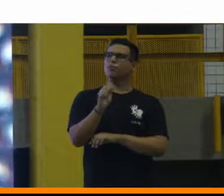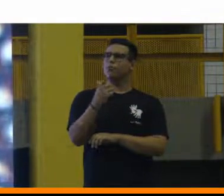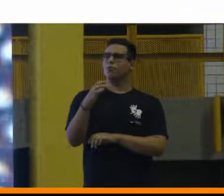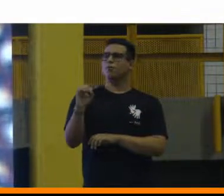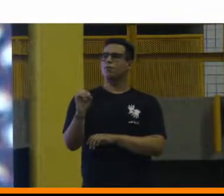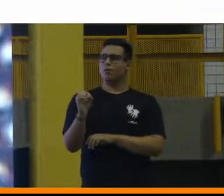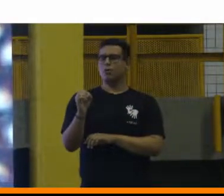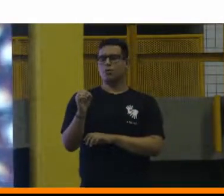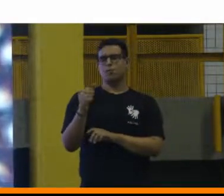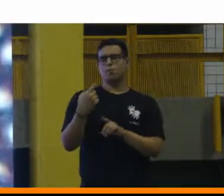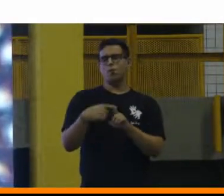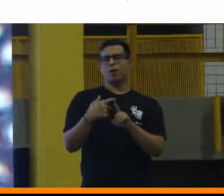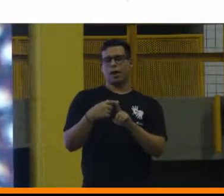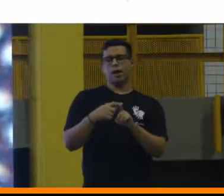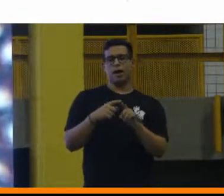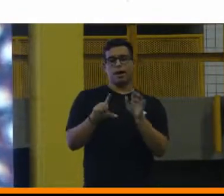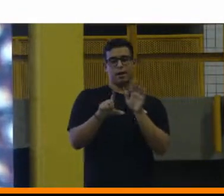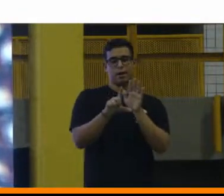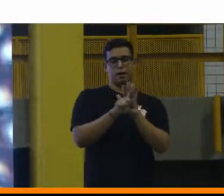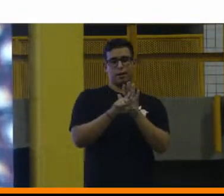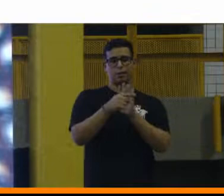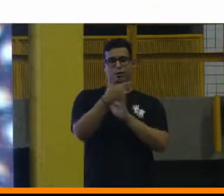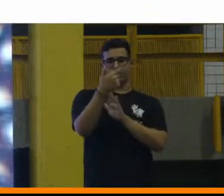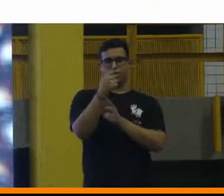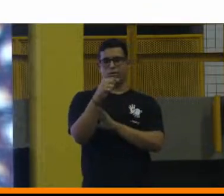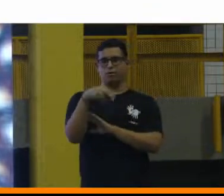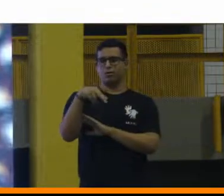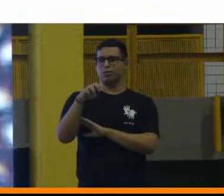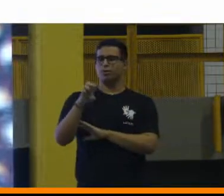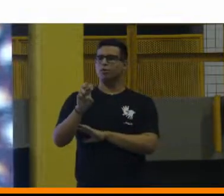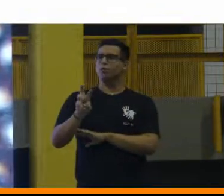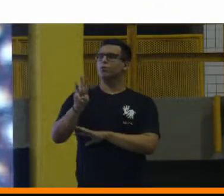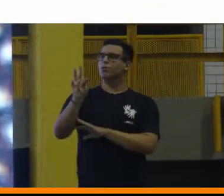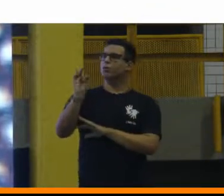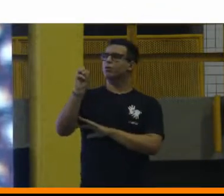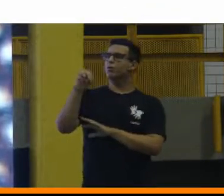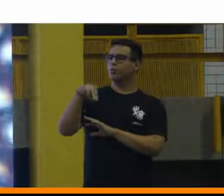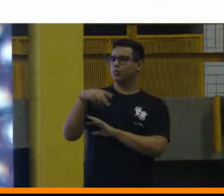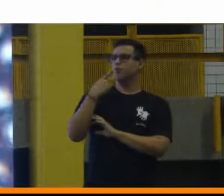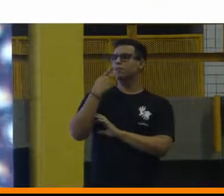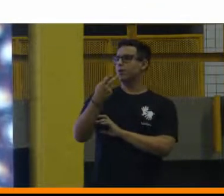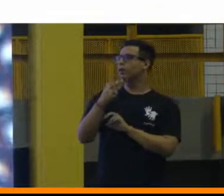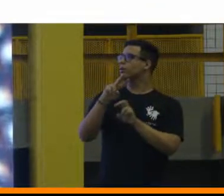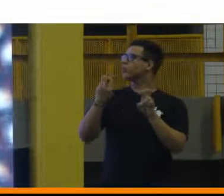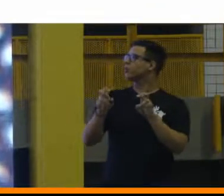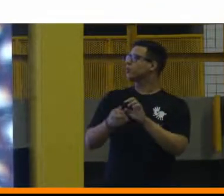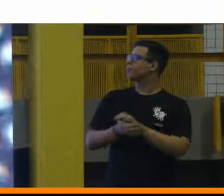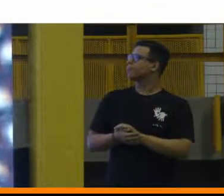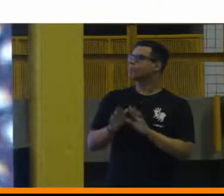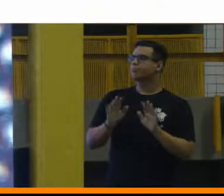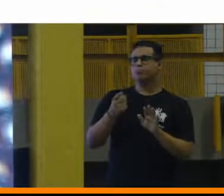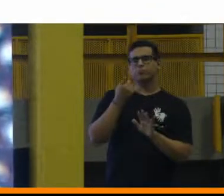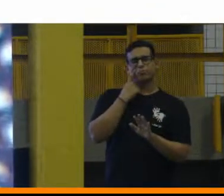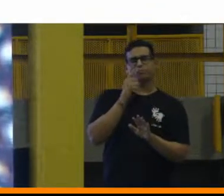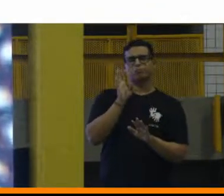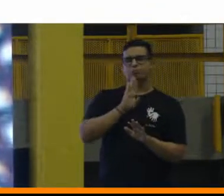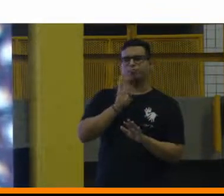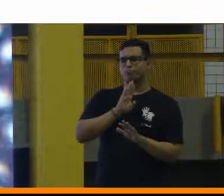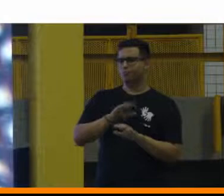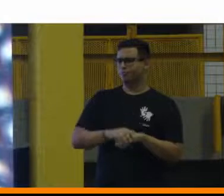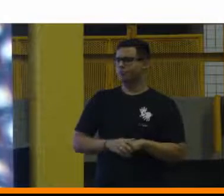relação. Já já a gente vai falar a respeito disso. Mas olha que interessante.